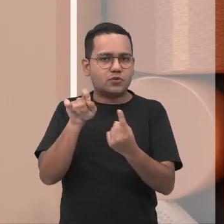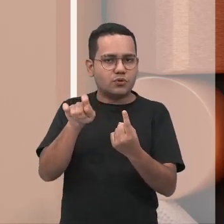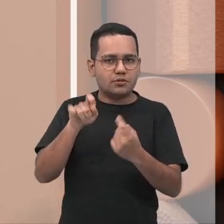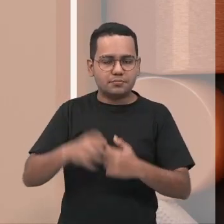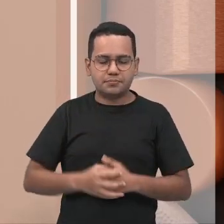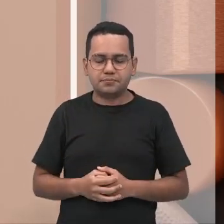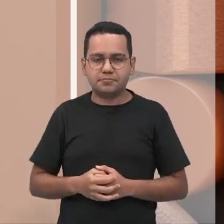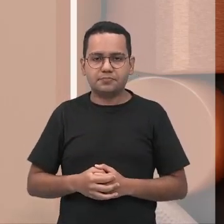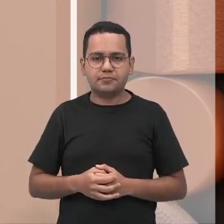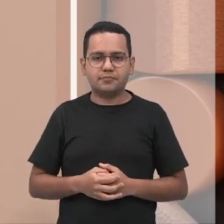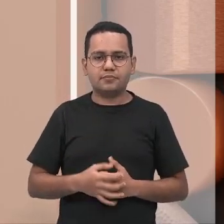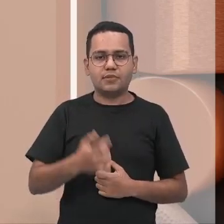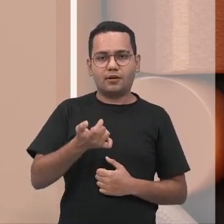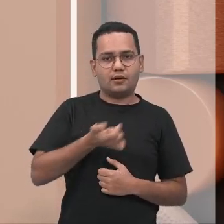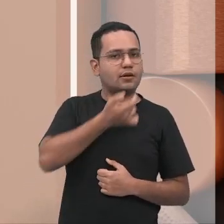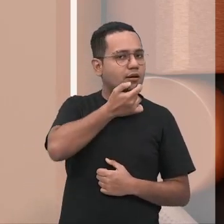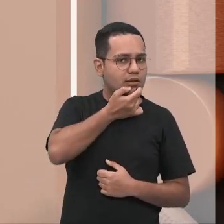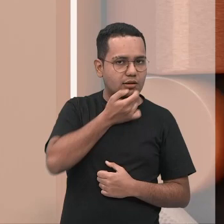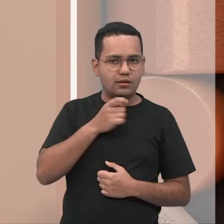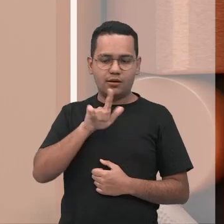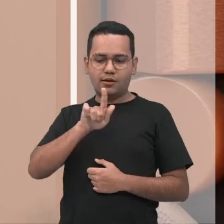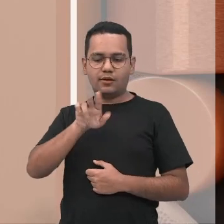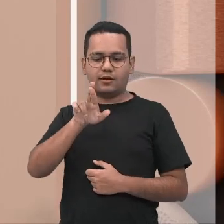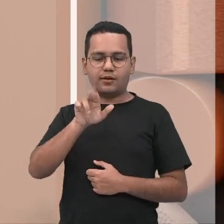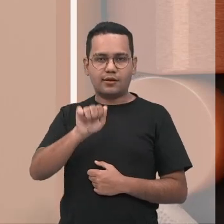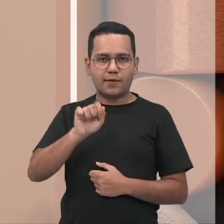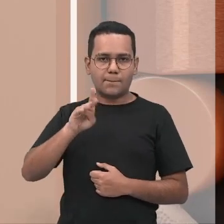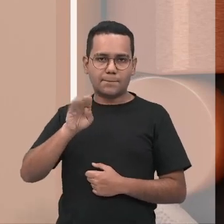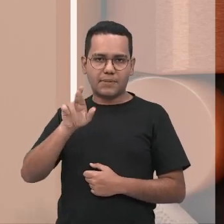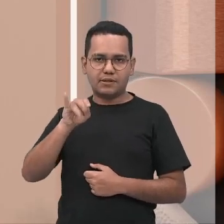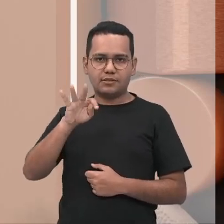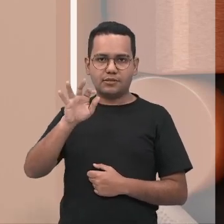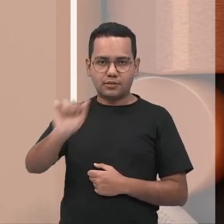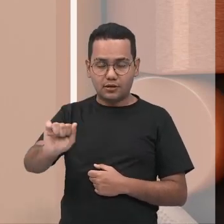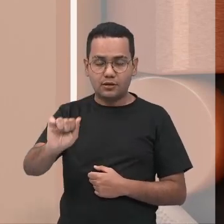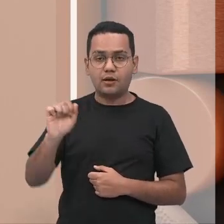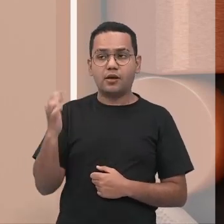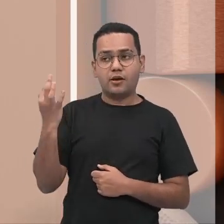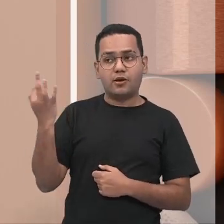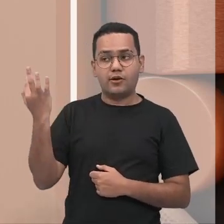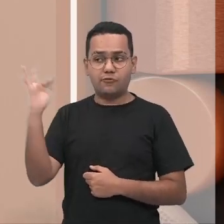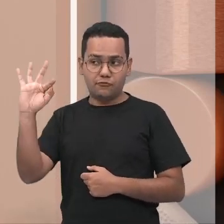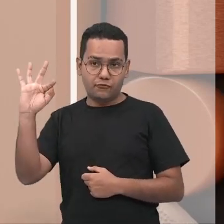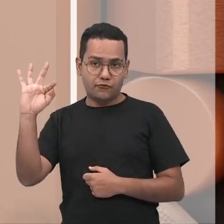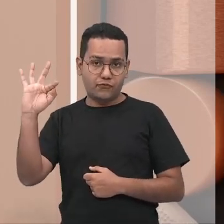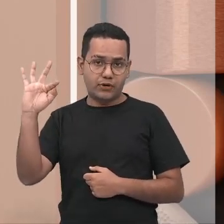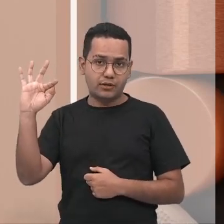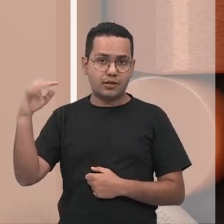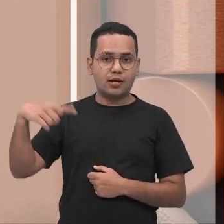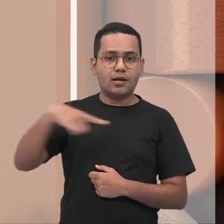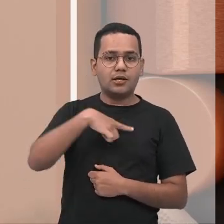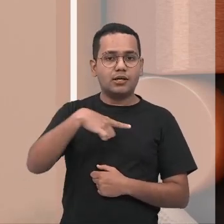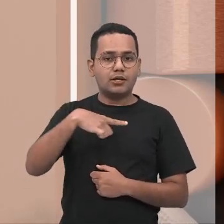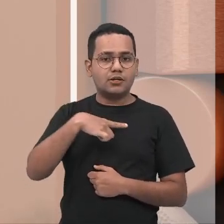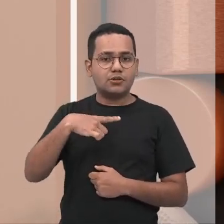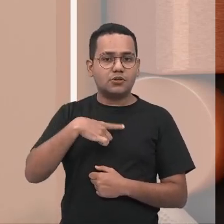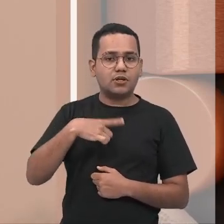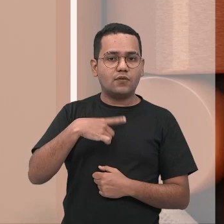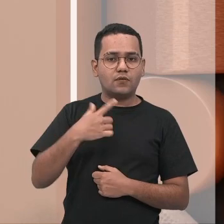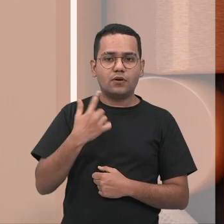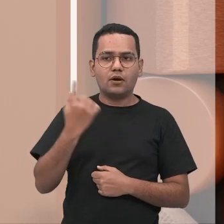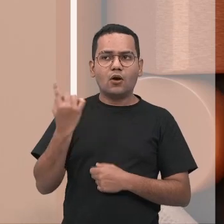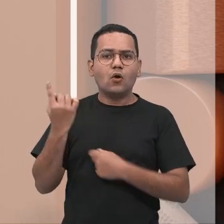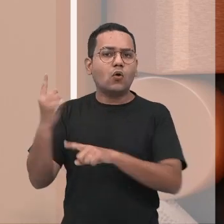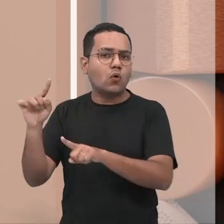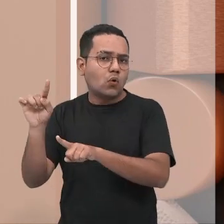Inglaterra, a Grã-Bretanha e a França, elas tinham objetivos em comum, adversários em comum, que era justamente a Alemanha. Opa, se eu